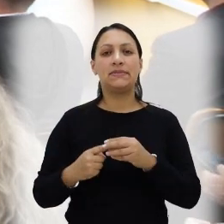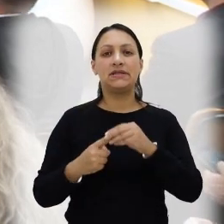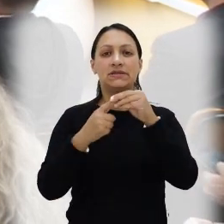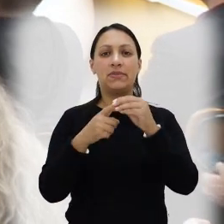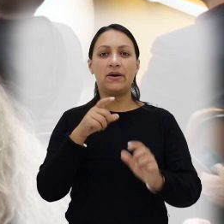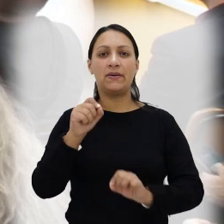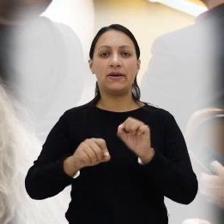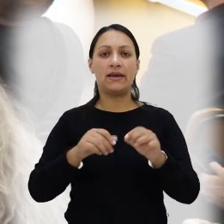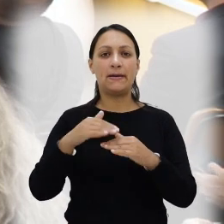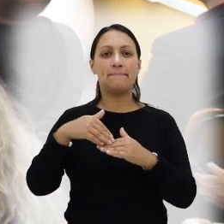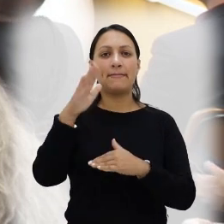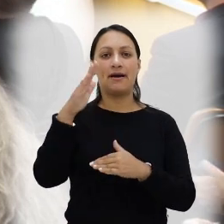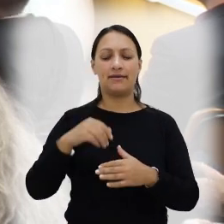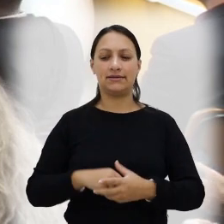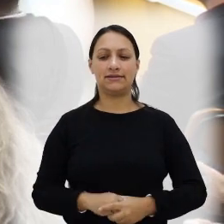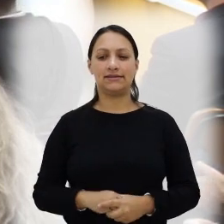mais